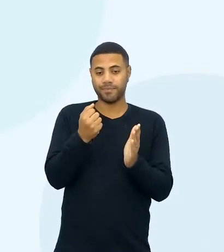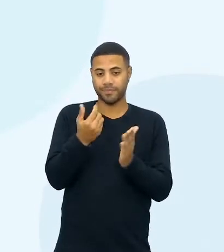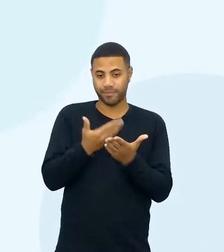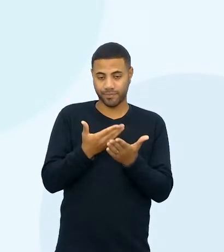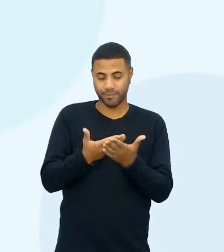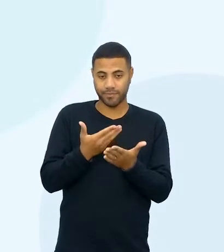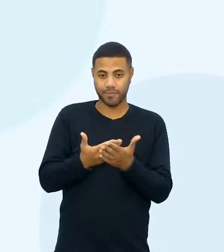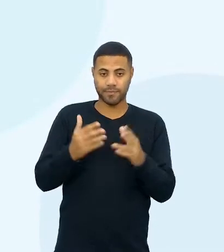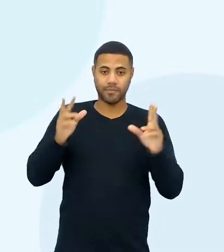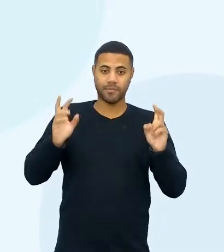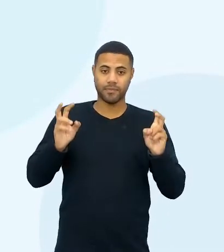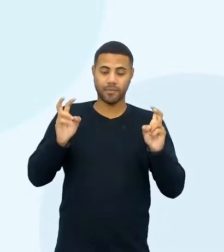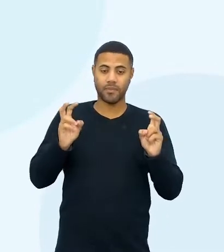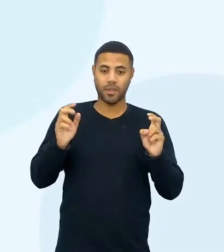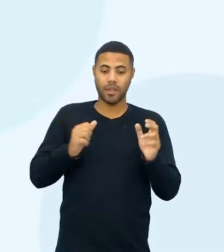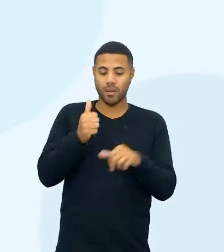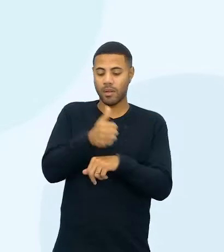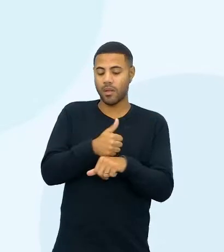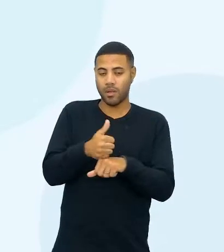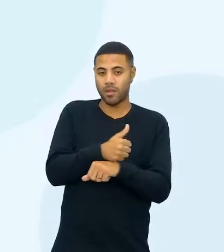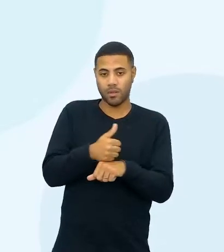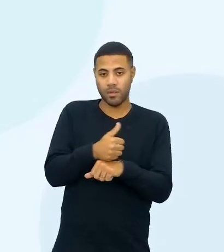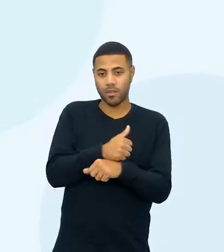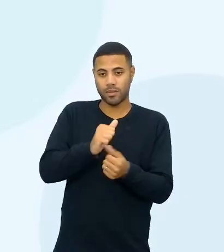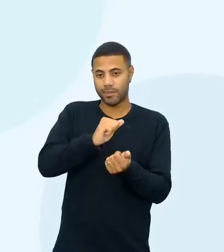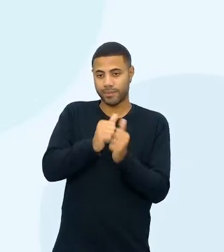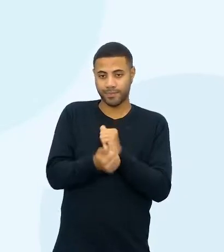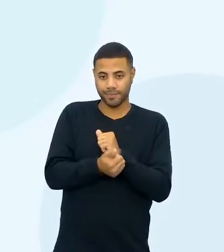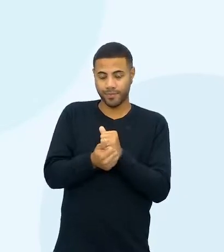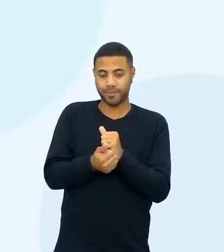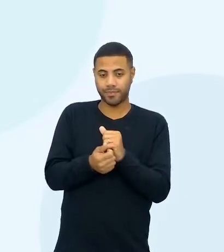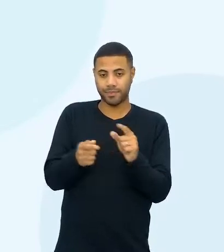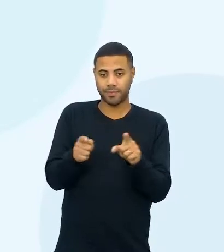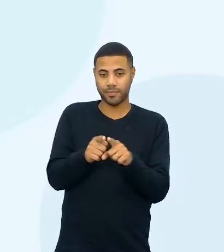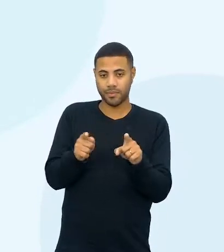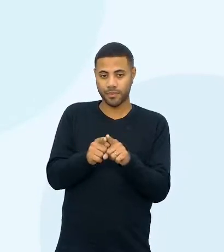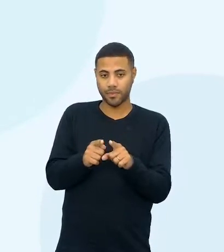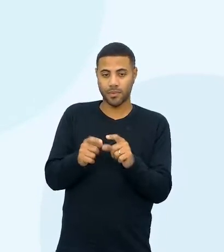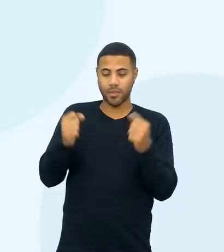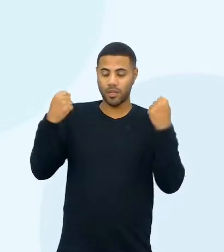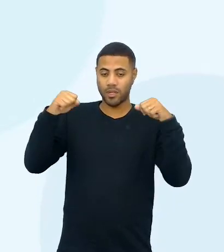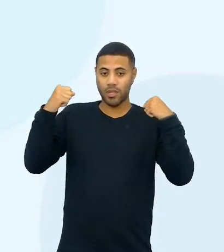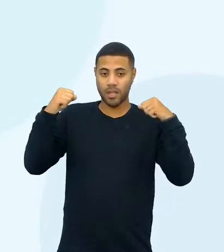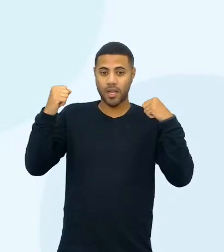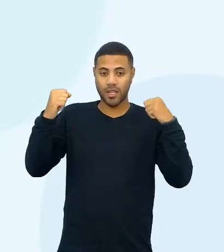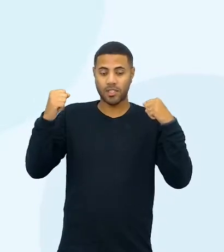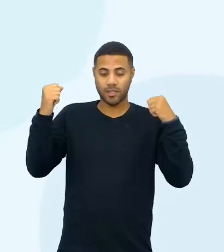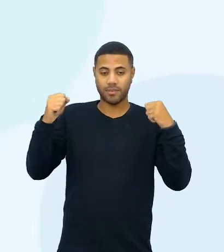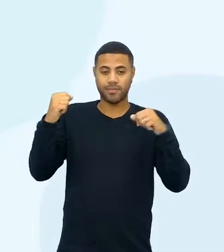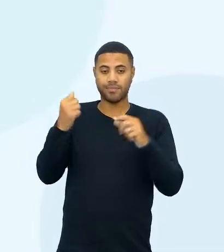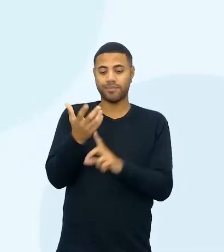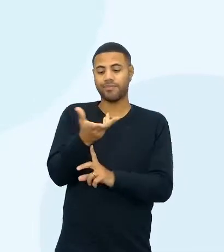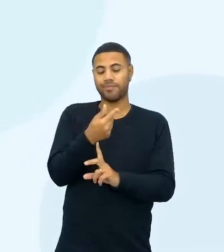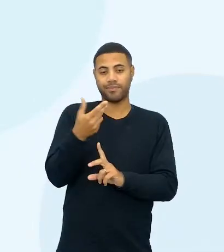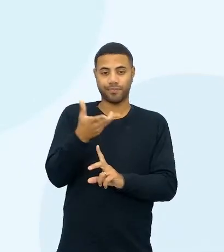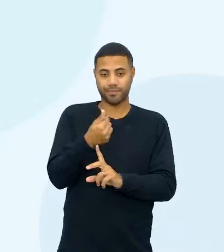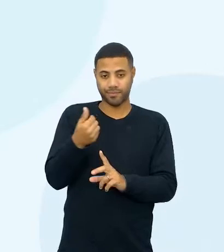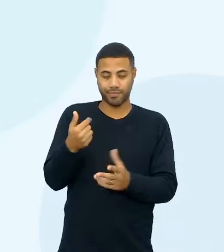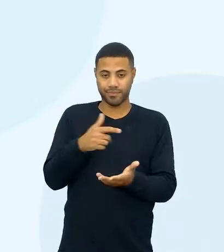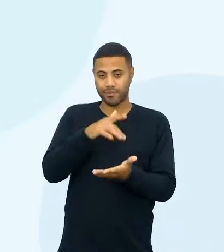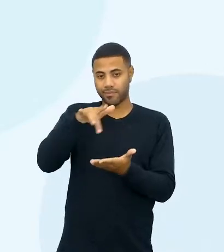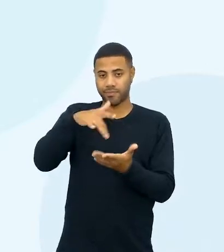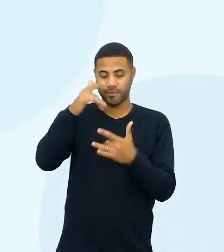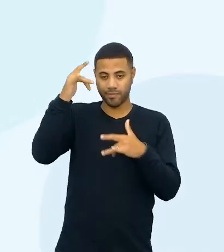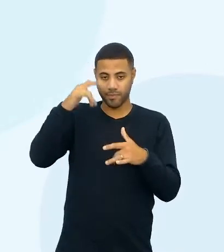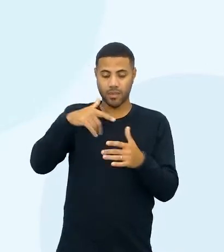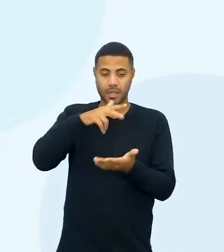com o título Profissionais Esportivos cobrindo a ginástica artística. A nossa atividade integrada